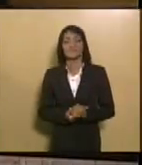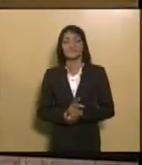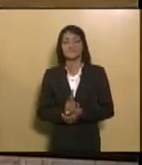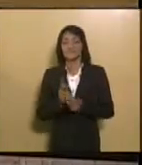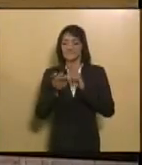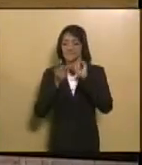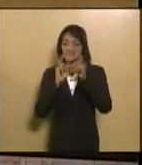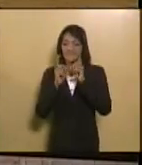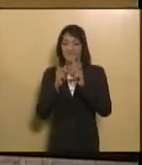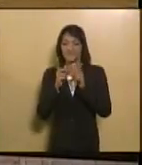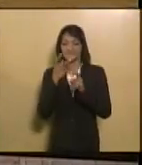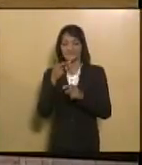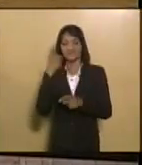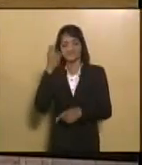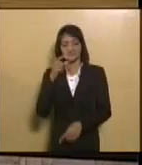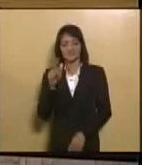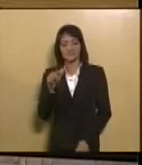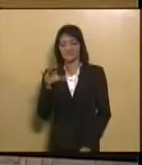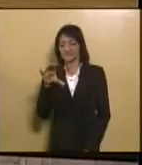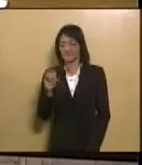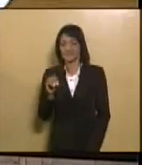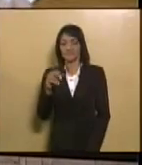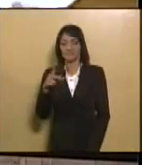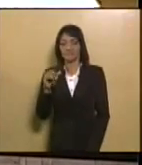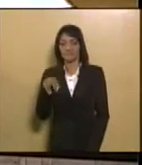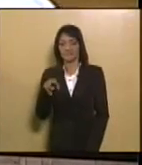no pequeno expediente, para falar o deputado Luciano Pimentel.